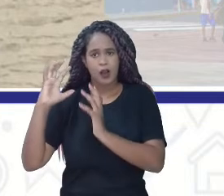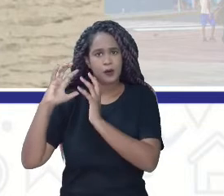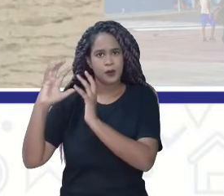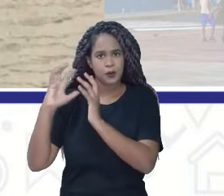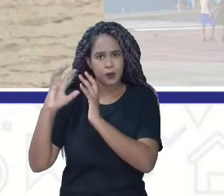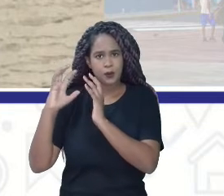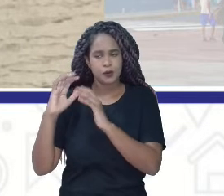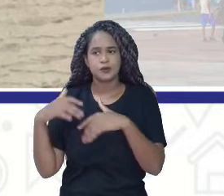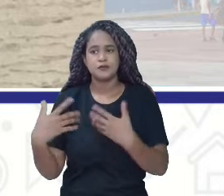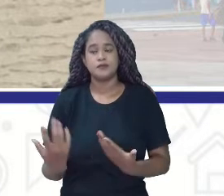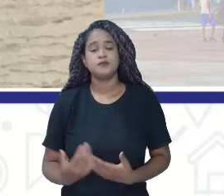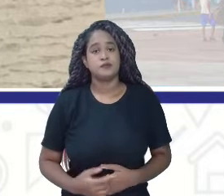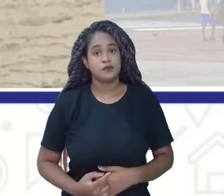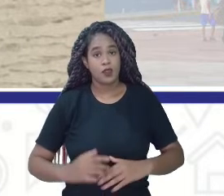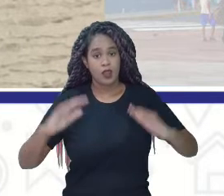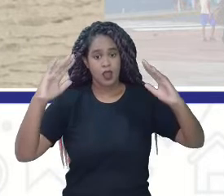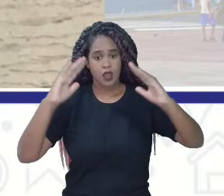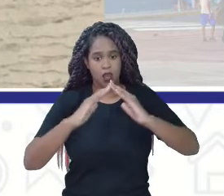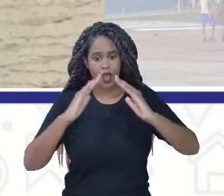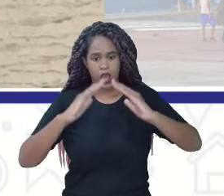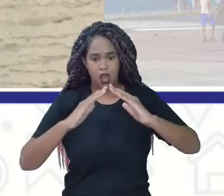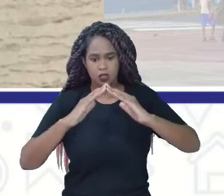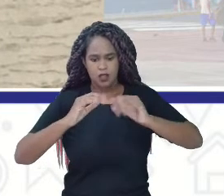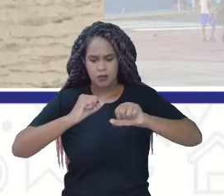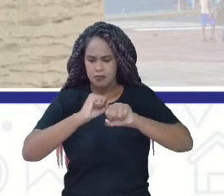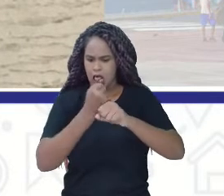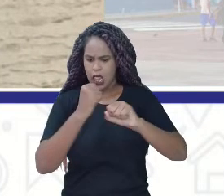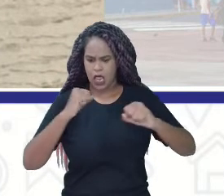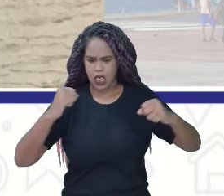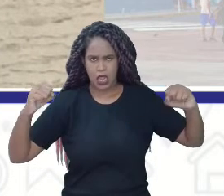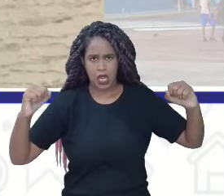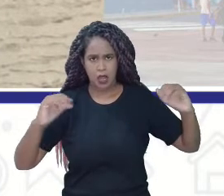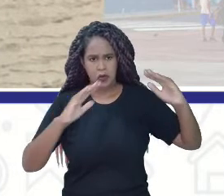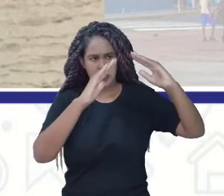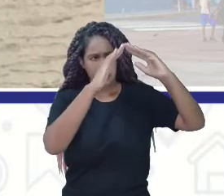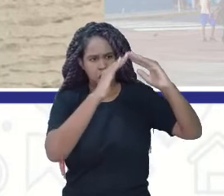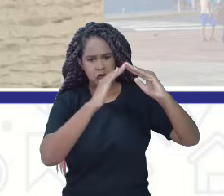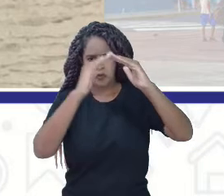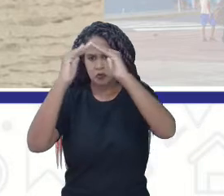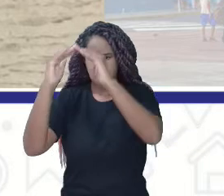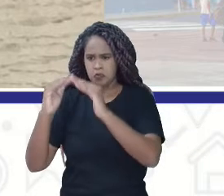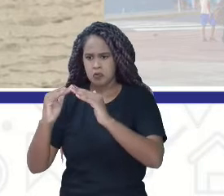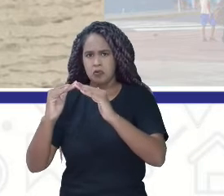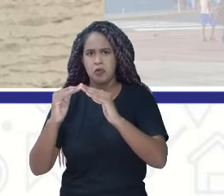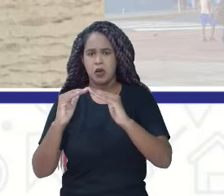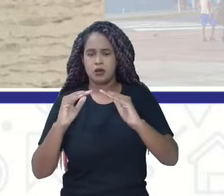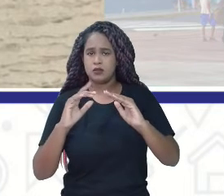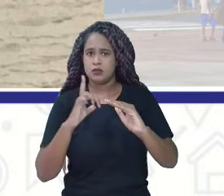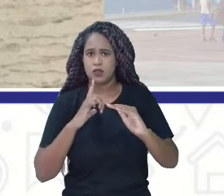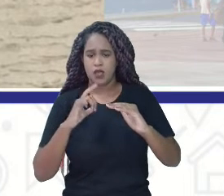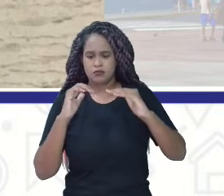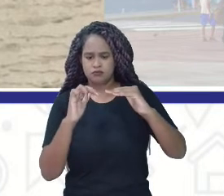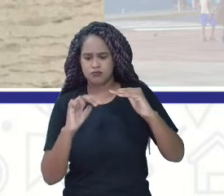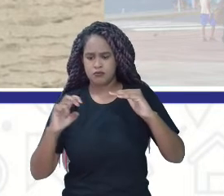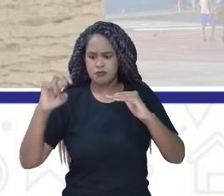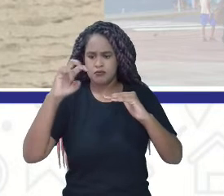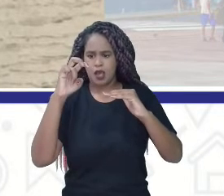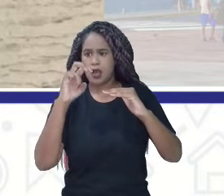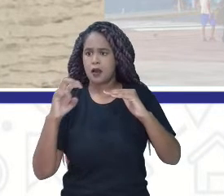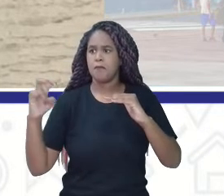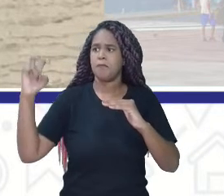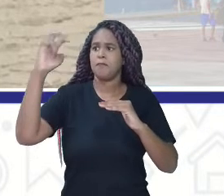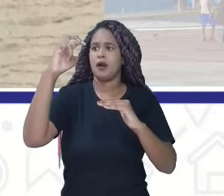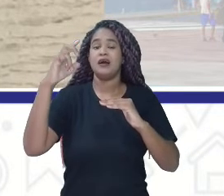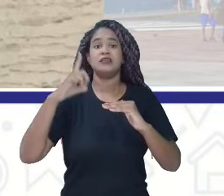uma residência aqui, né? Bem grande, né? Gigante aí, com mais de 2 andares e repleta